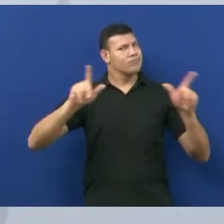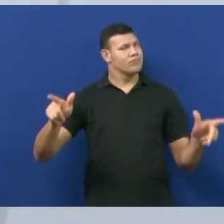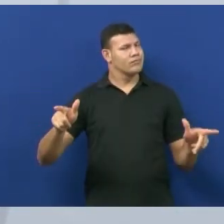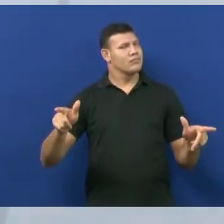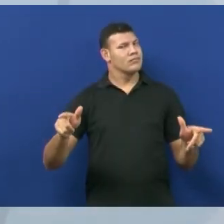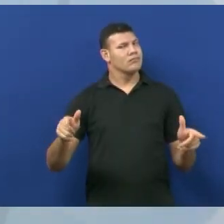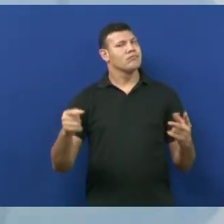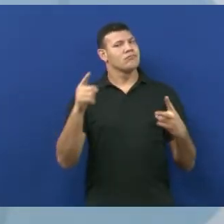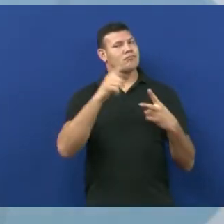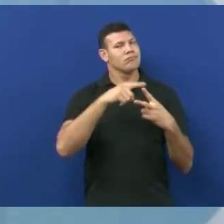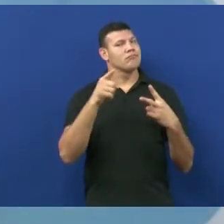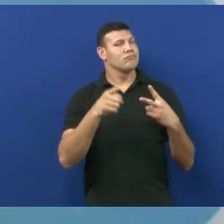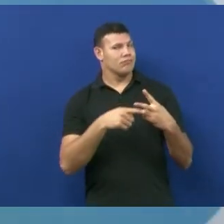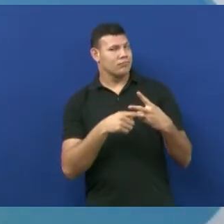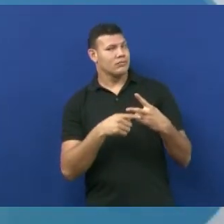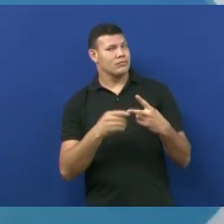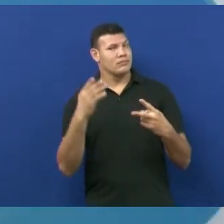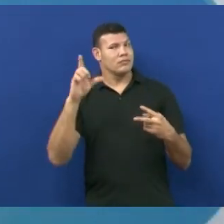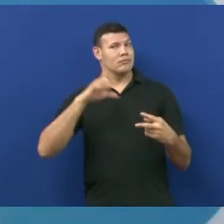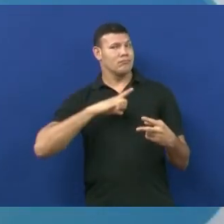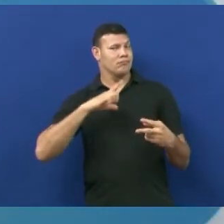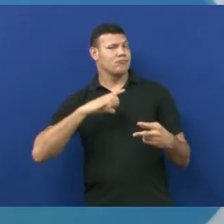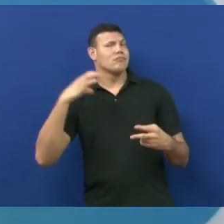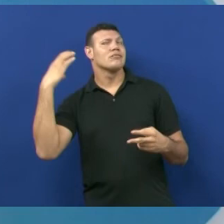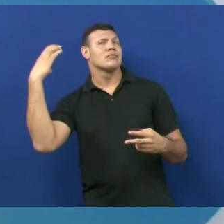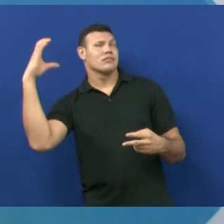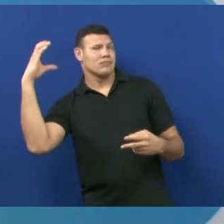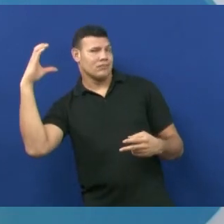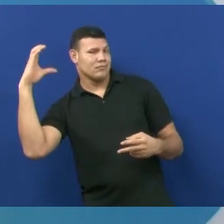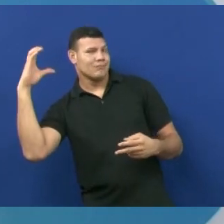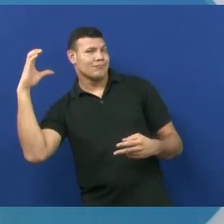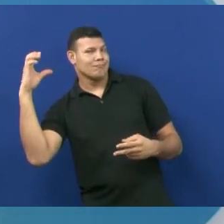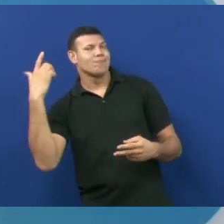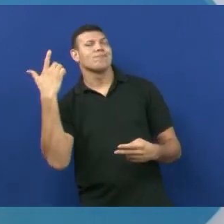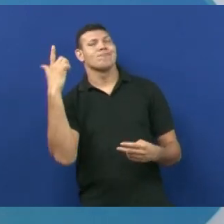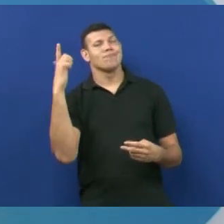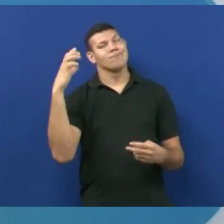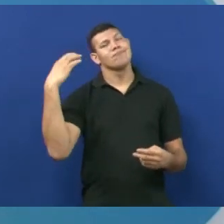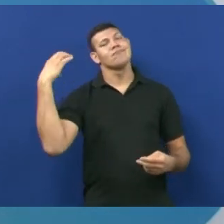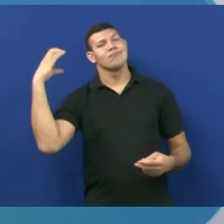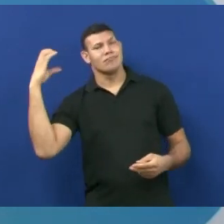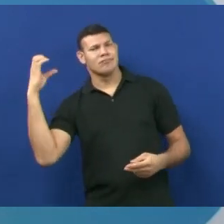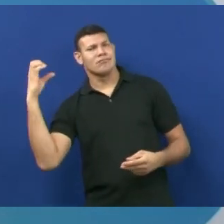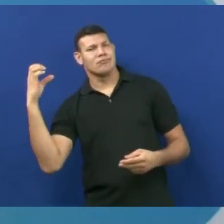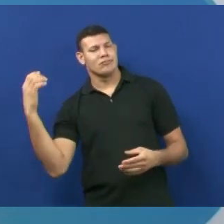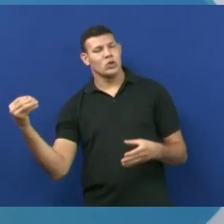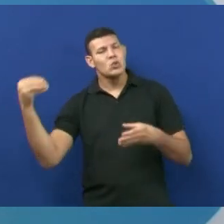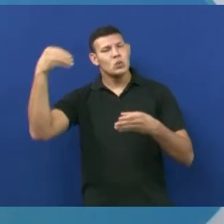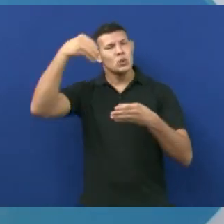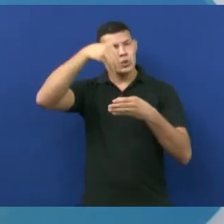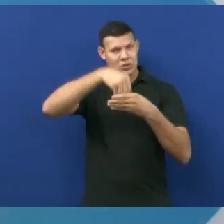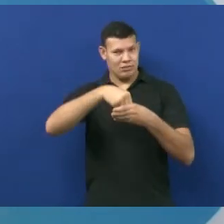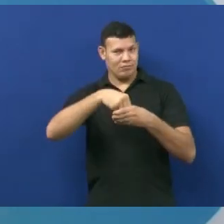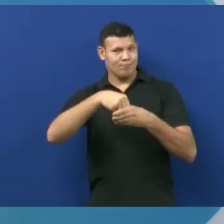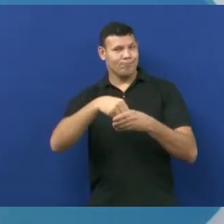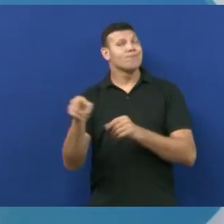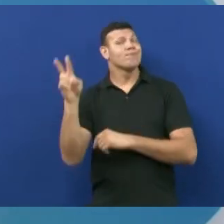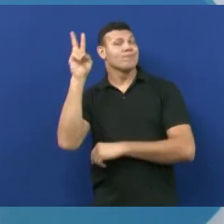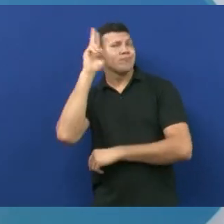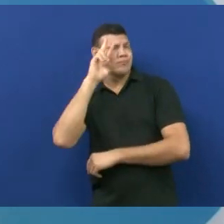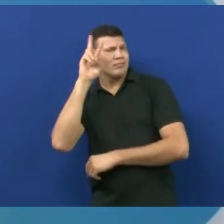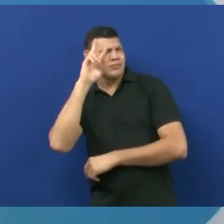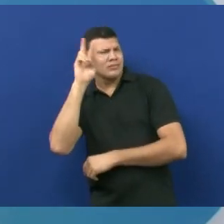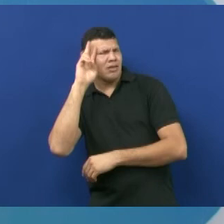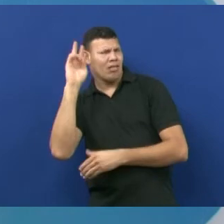e orgânicas é a presença de carbono, do elemento químico carbono, na sua constituição. Lembrando que